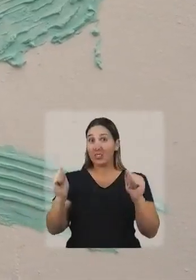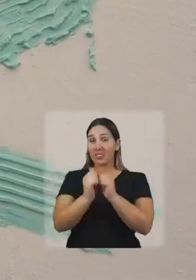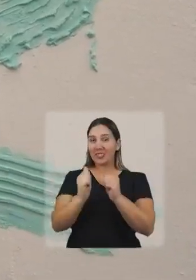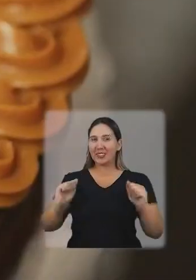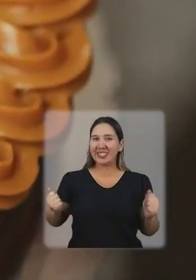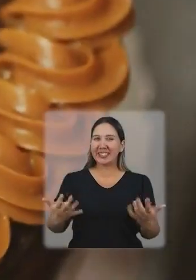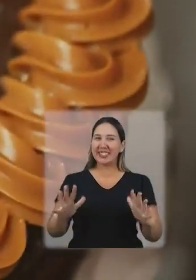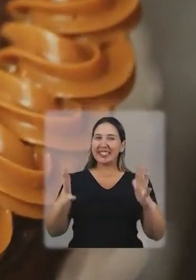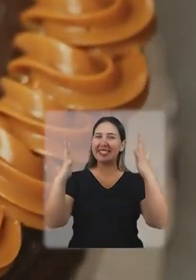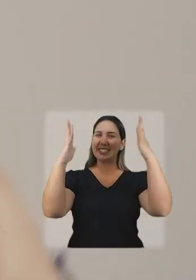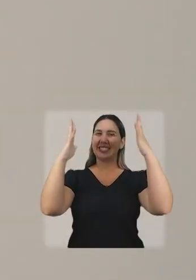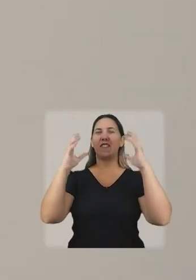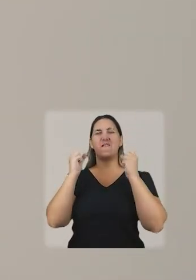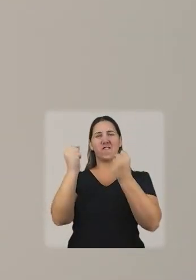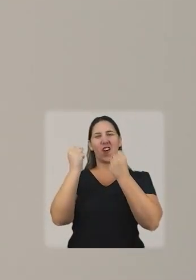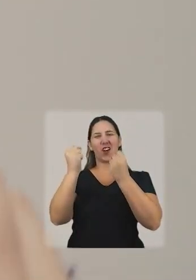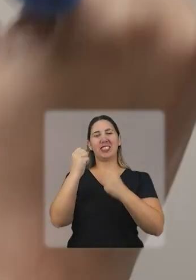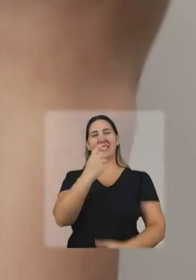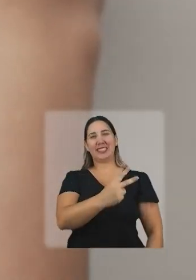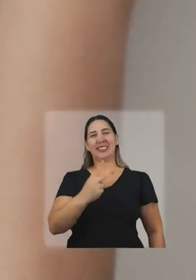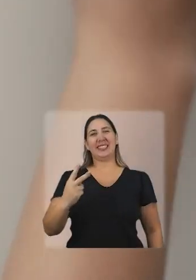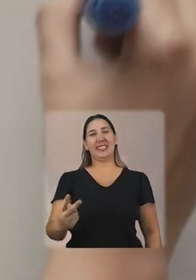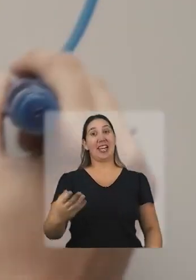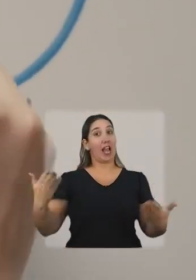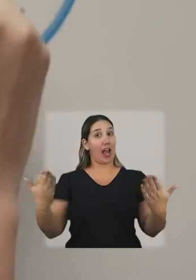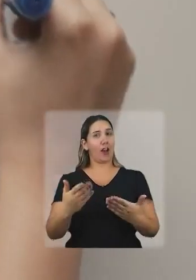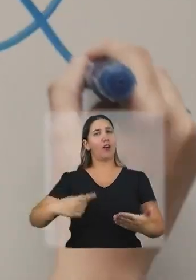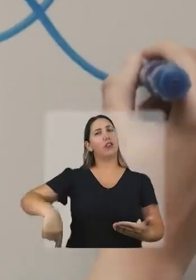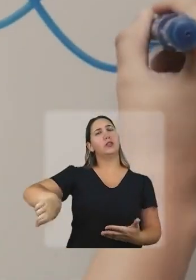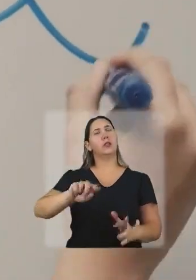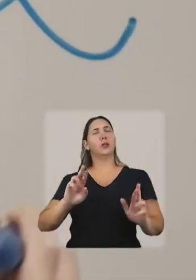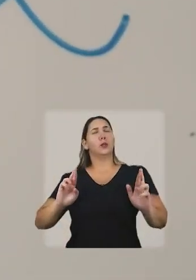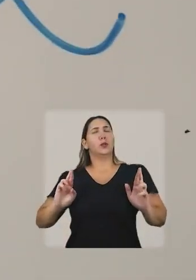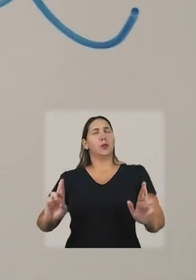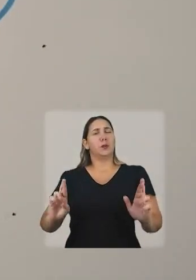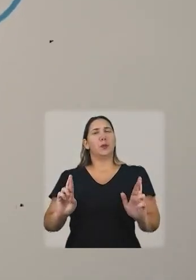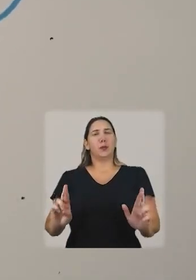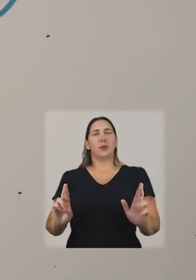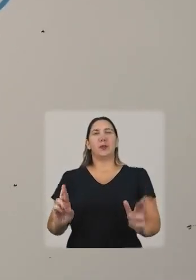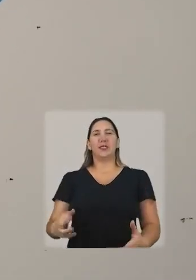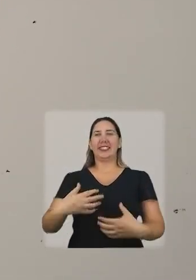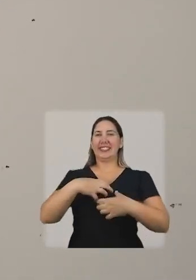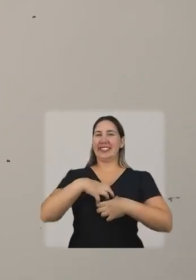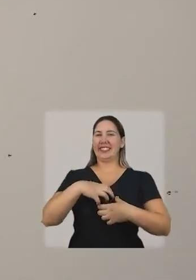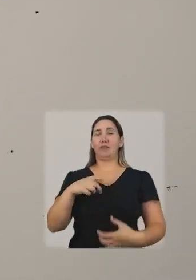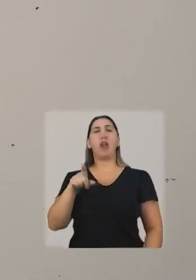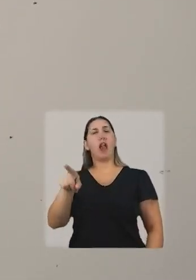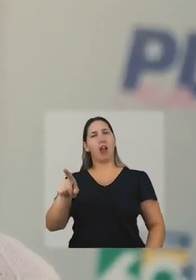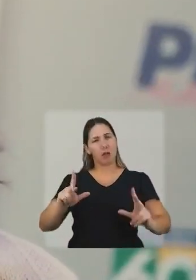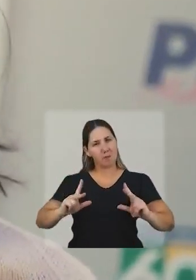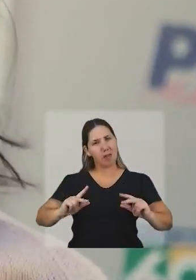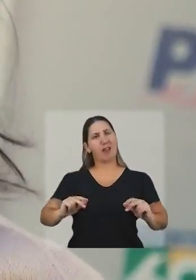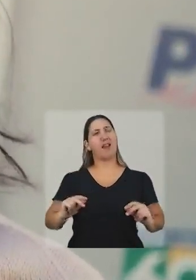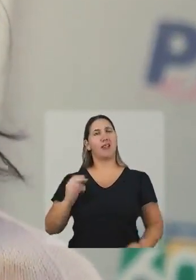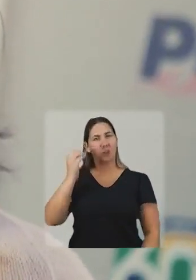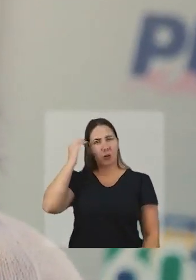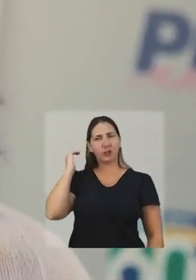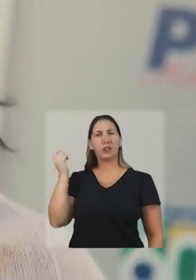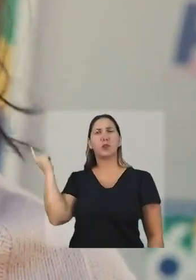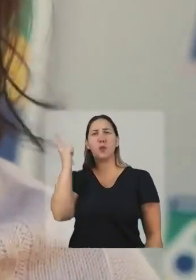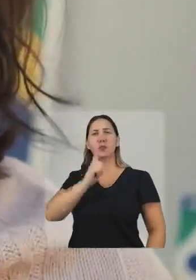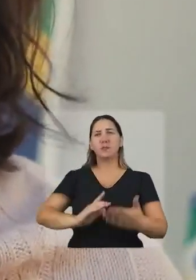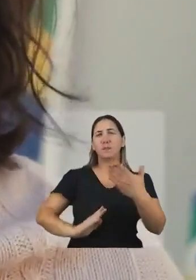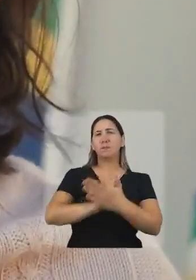com a gente festejar a força do 22. Porque todo mundo agora voltou a ter esperança. Ela